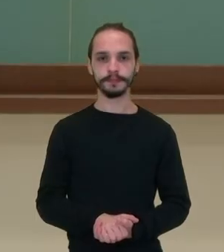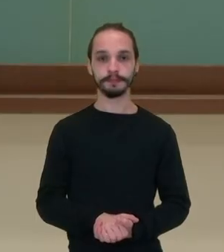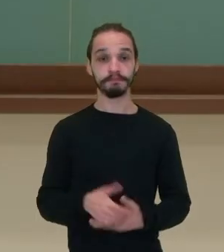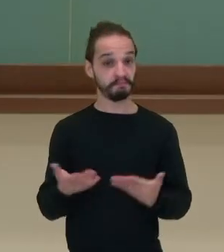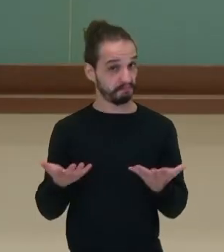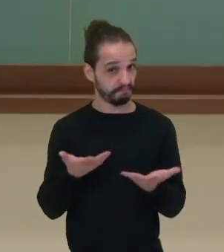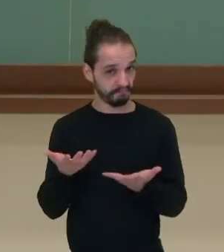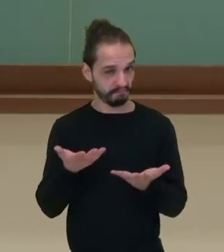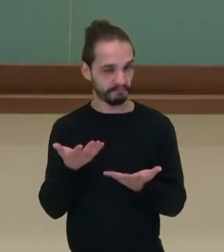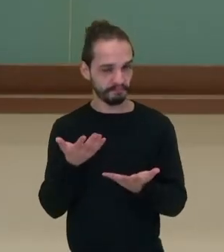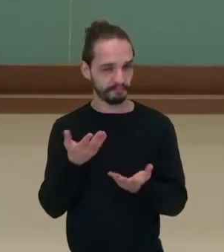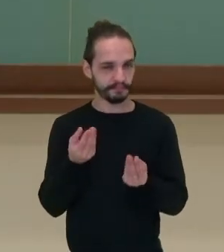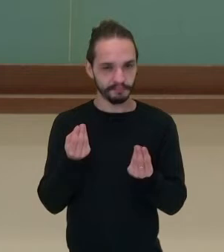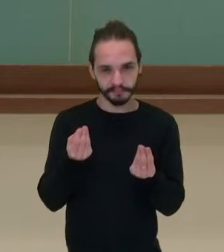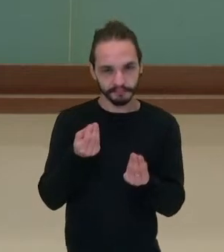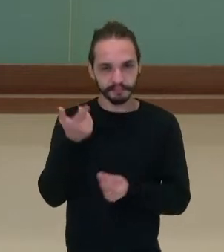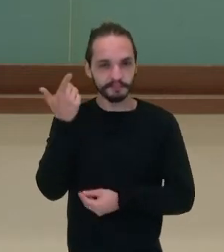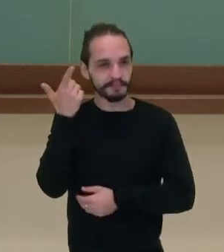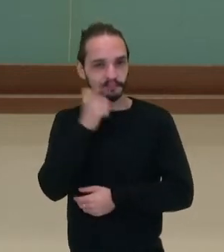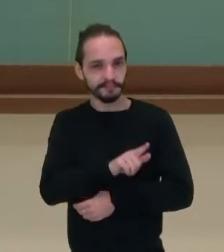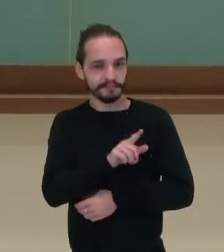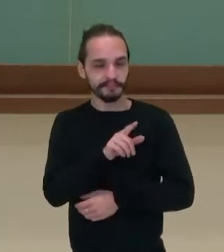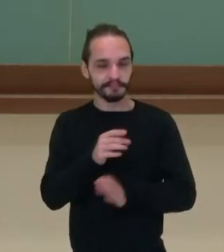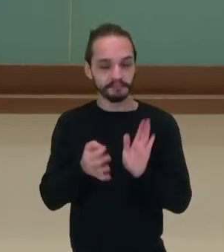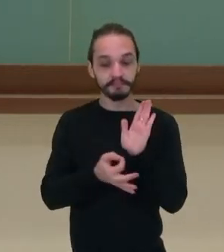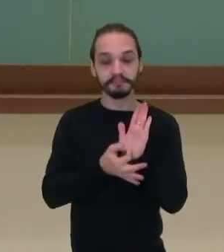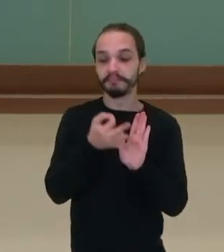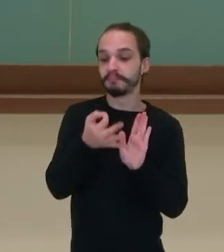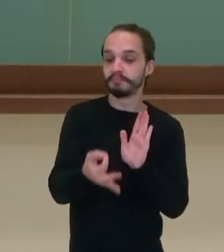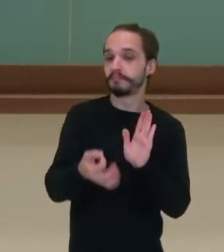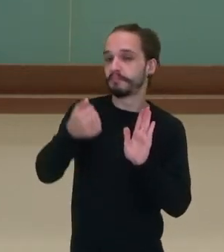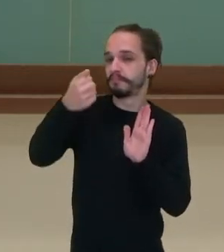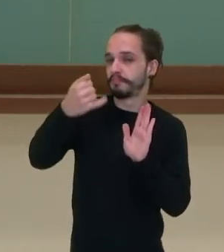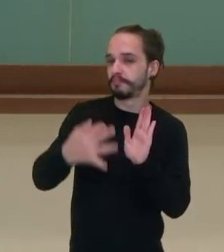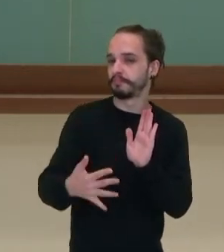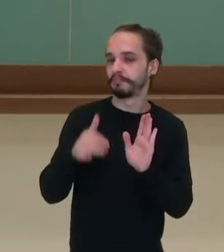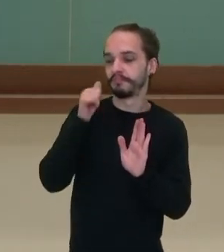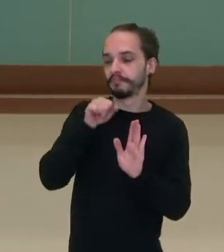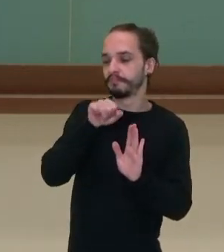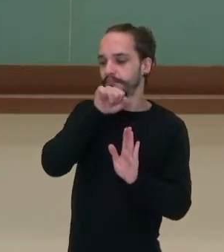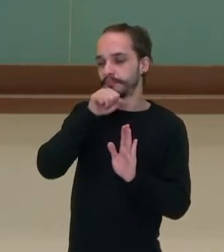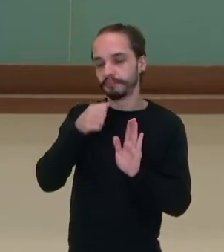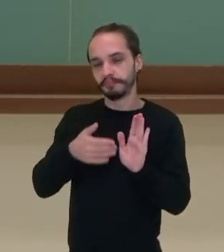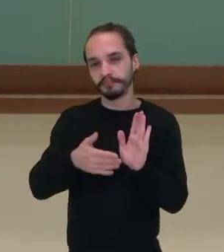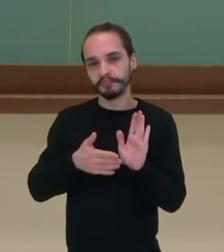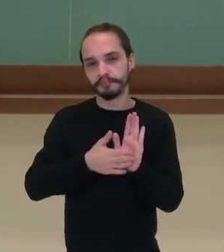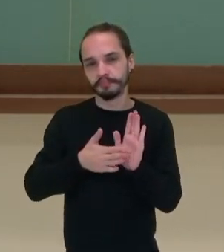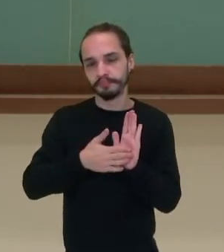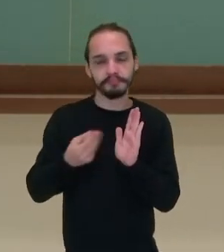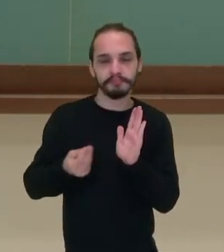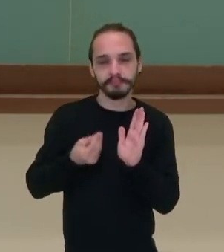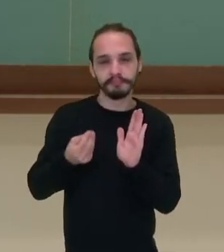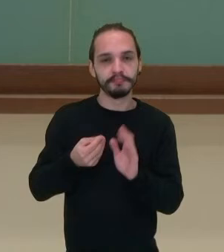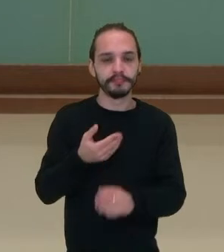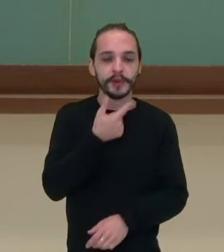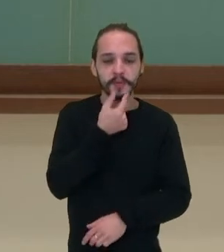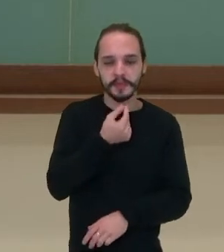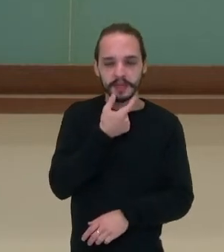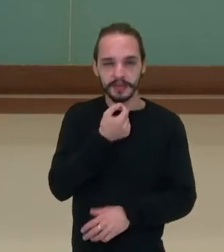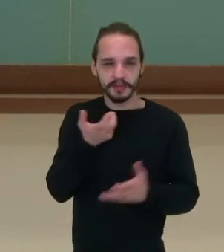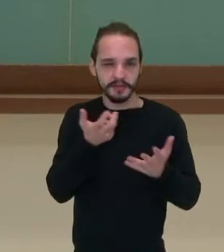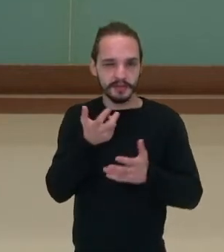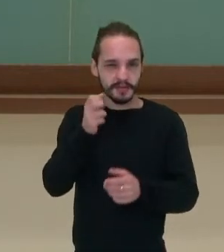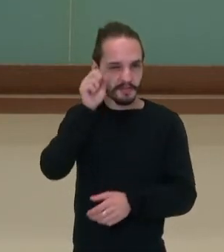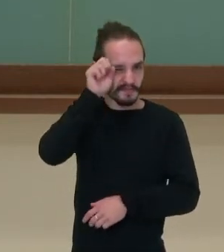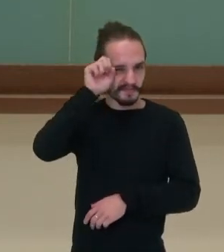E aí, meus queridos, conseguiram achar um argumento, né, para a mãe? Bem, aqui o garoto quis ser como diz